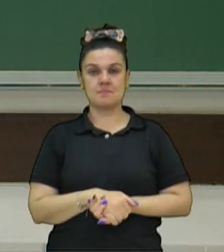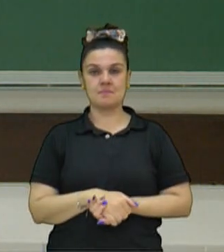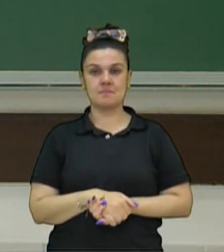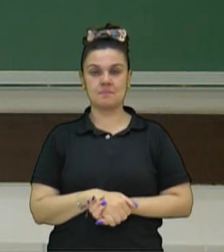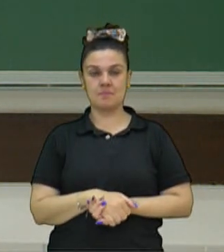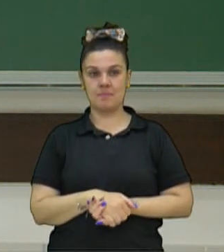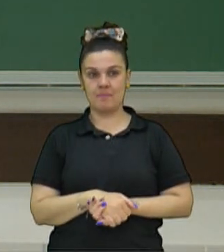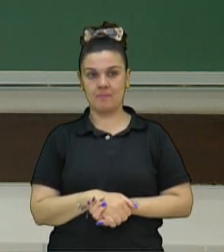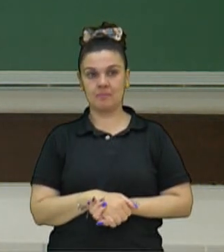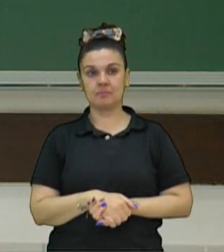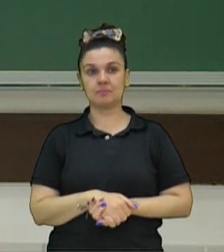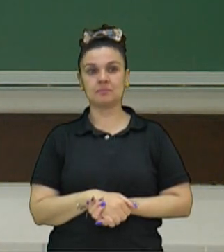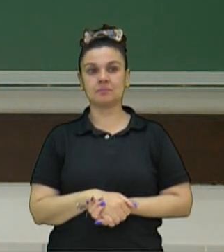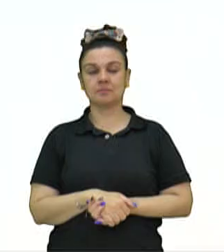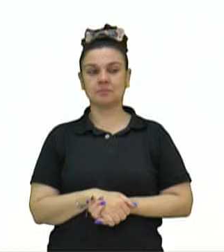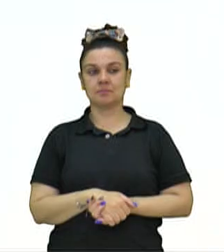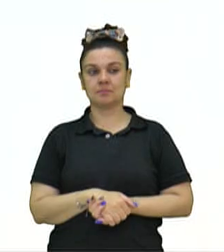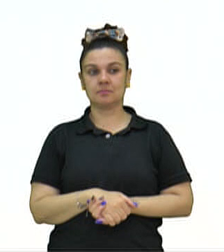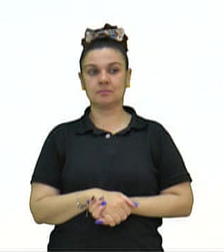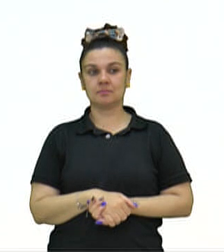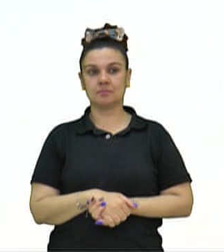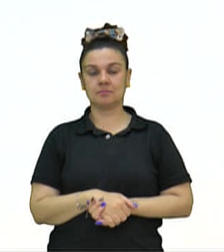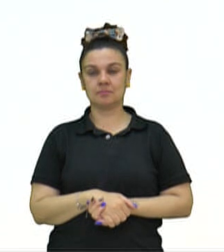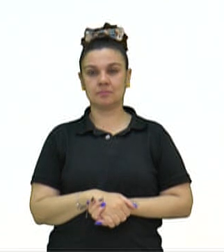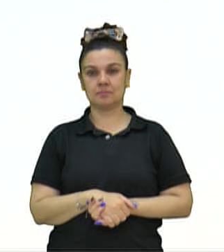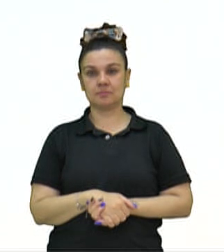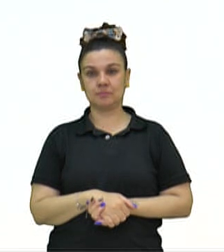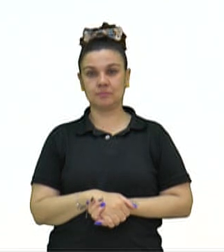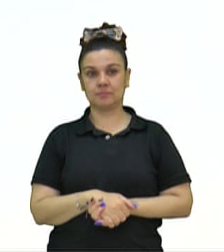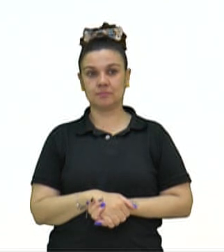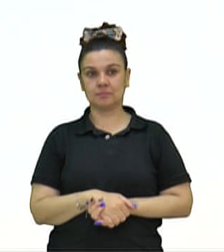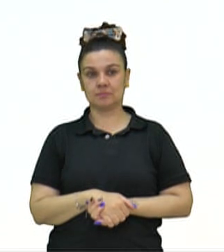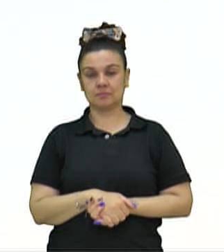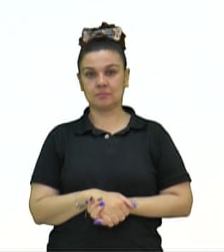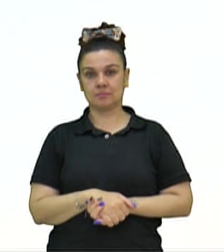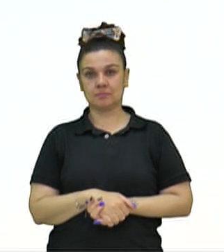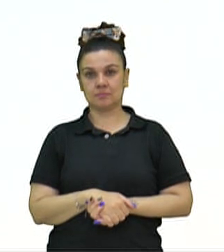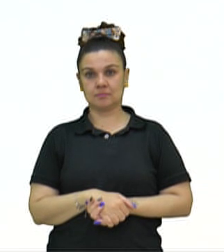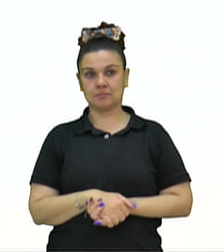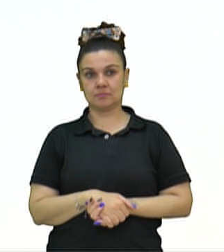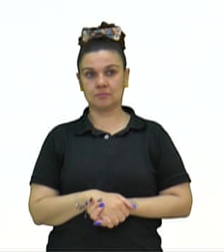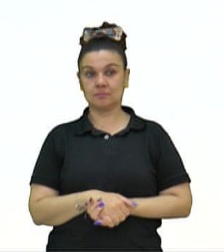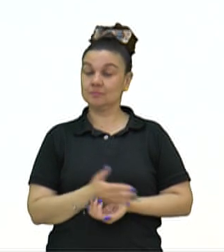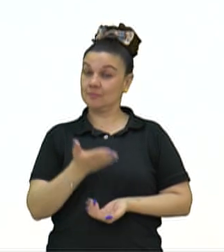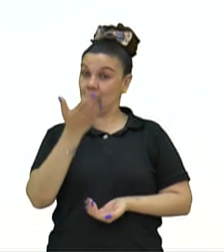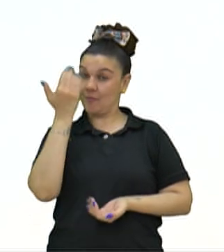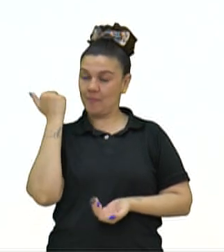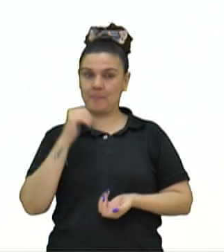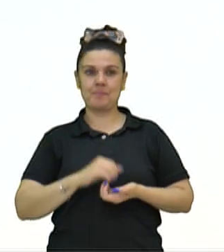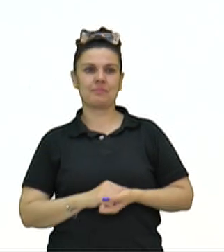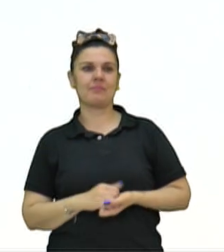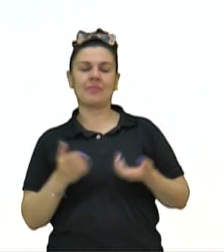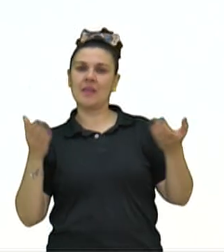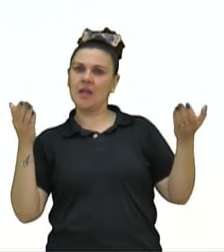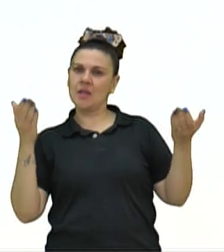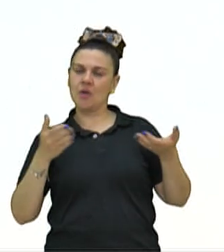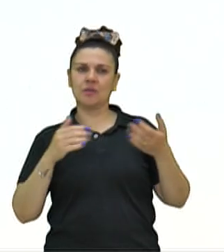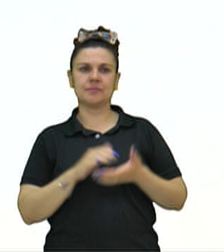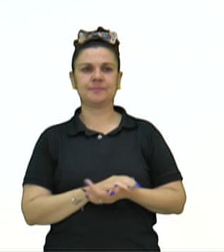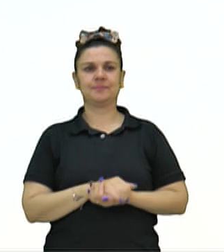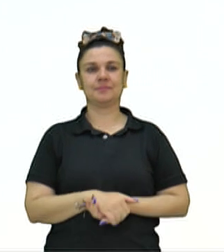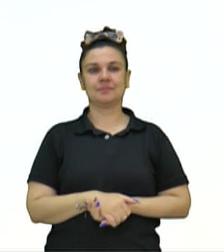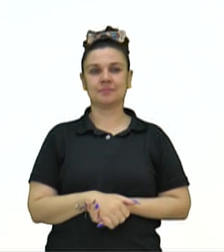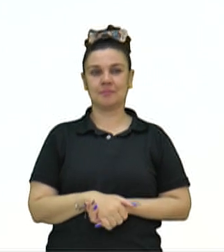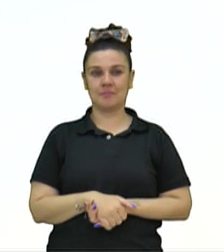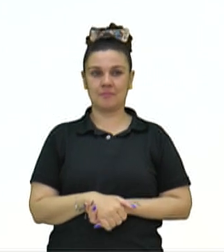vê se você corrigiu, certo? Então, let's go. Muito bem. E agora? I'm sorry,